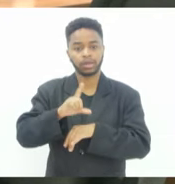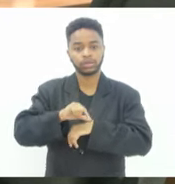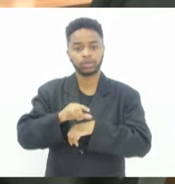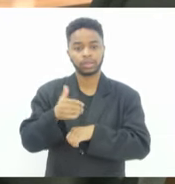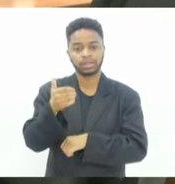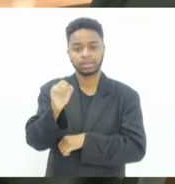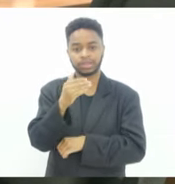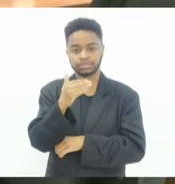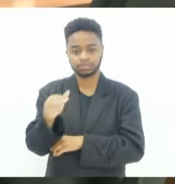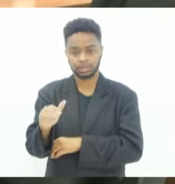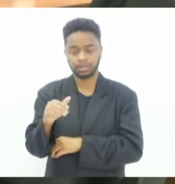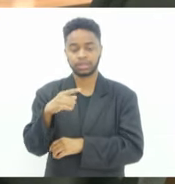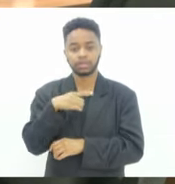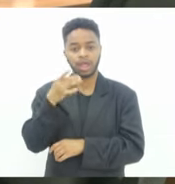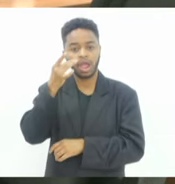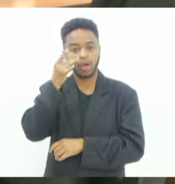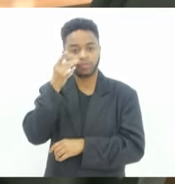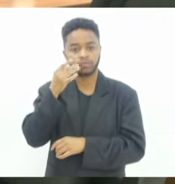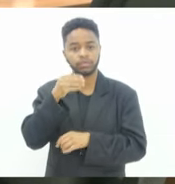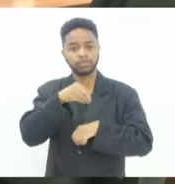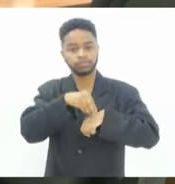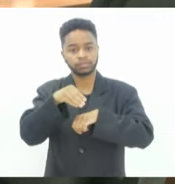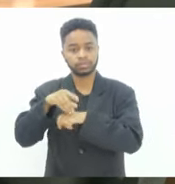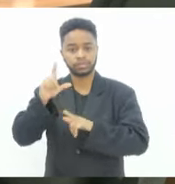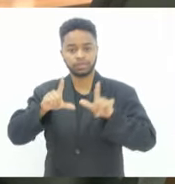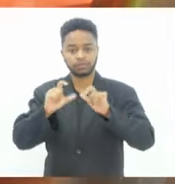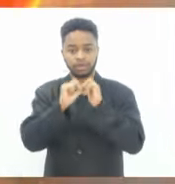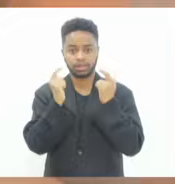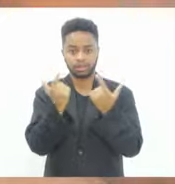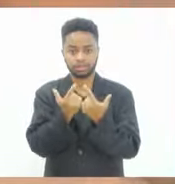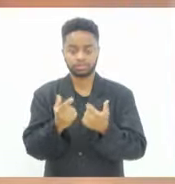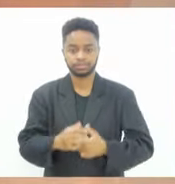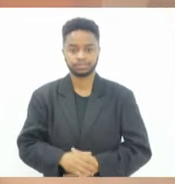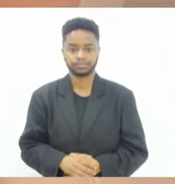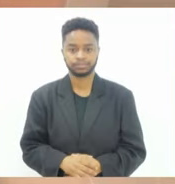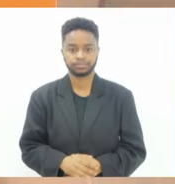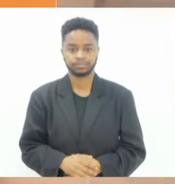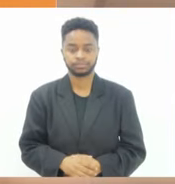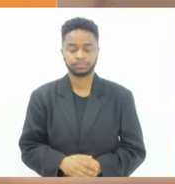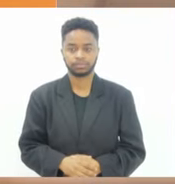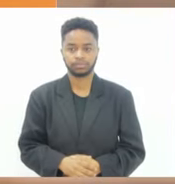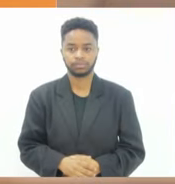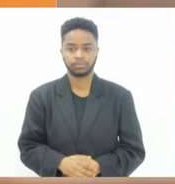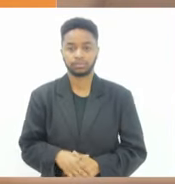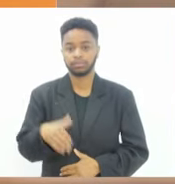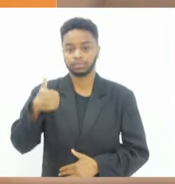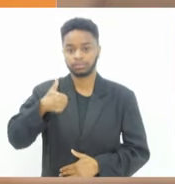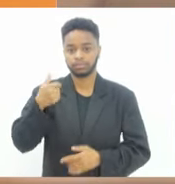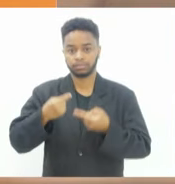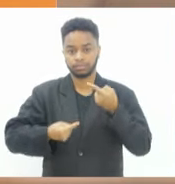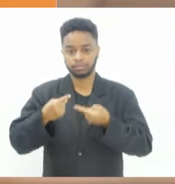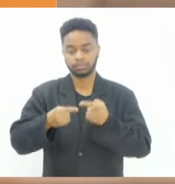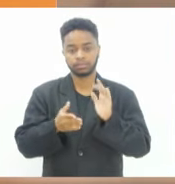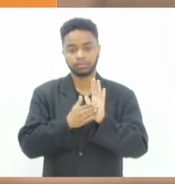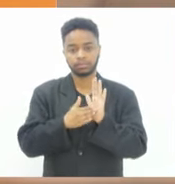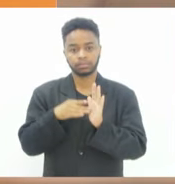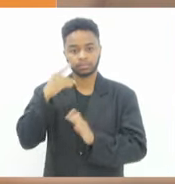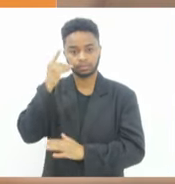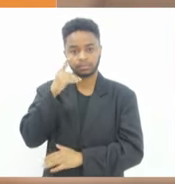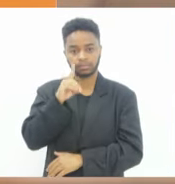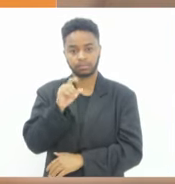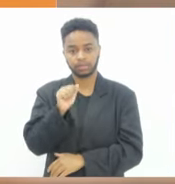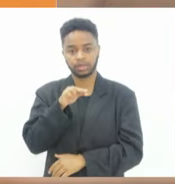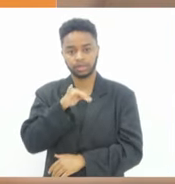10h30 da manhã com transmissão ao vivo da TV Alerj. Em primeira discussão, proposta do deputado